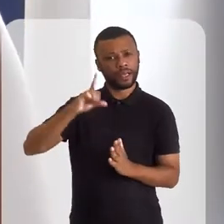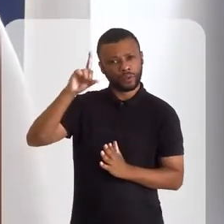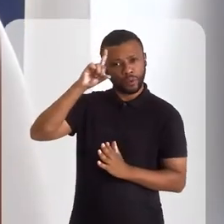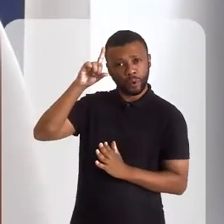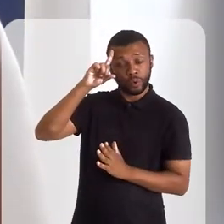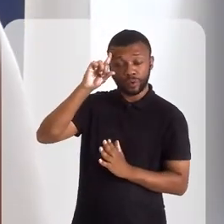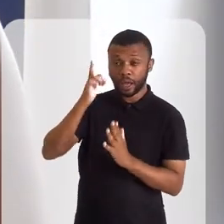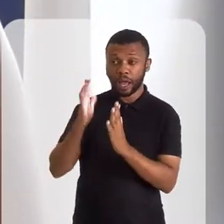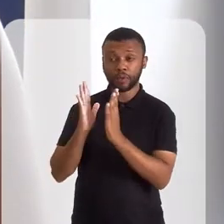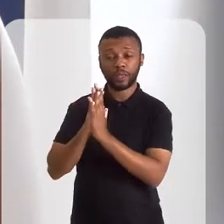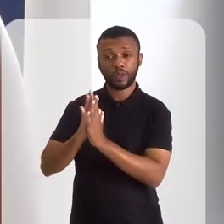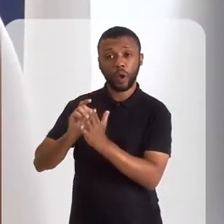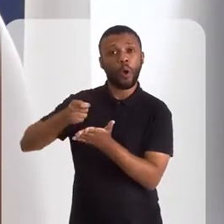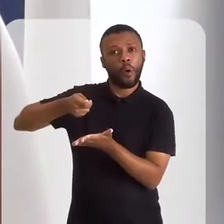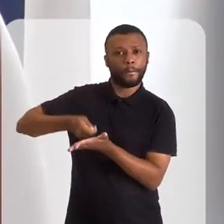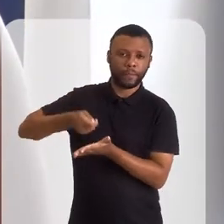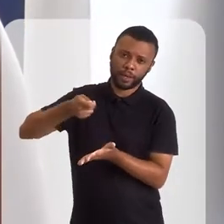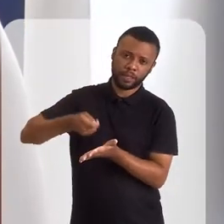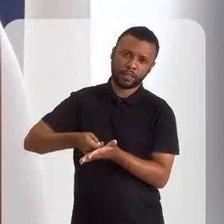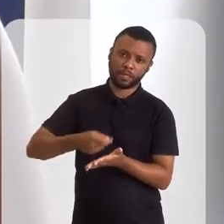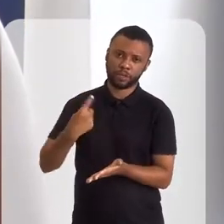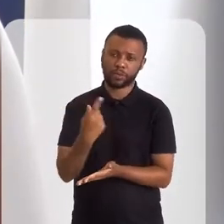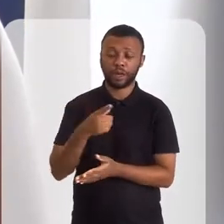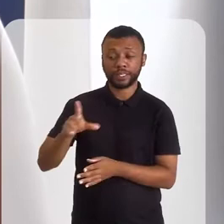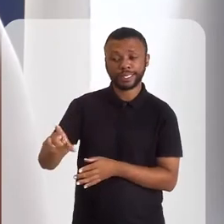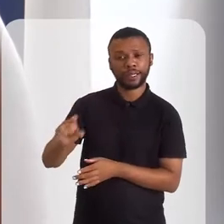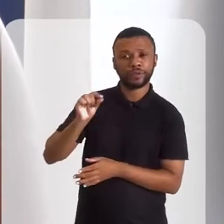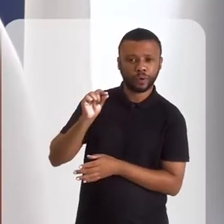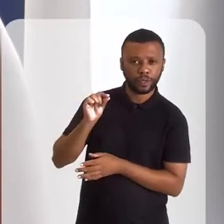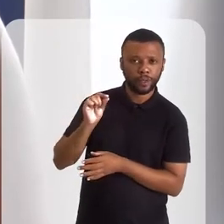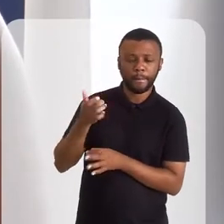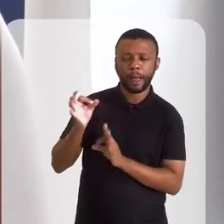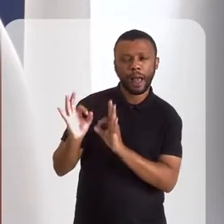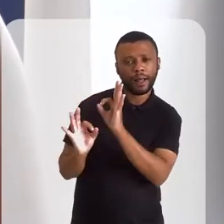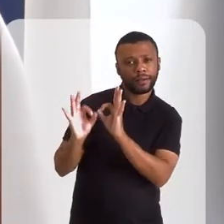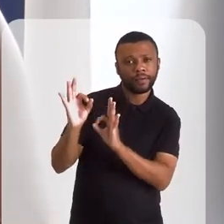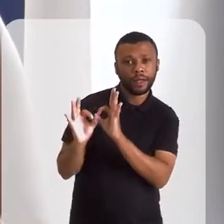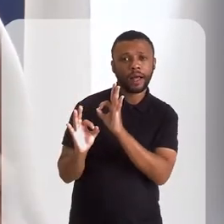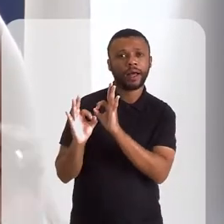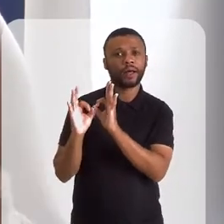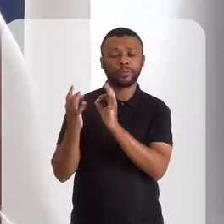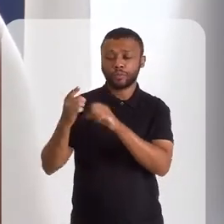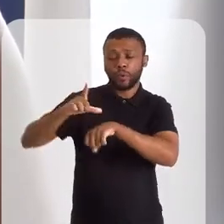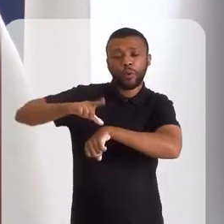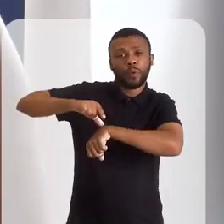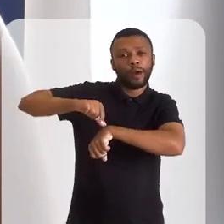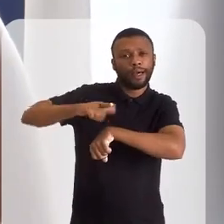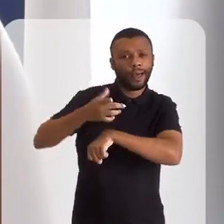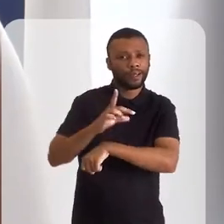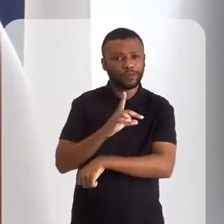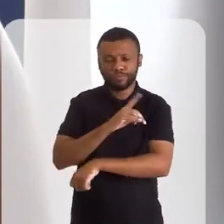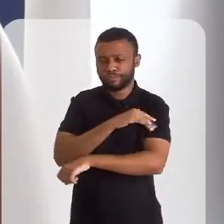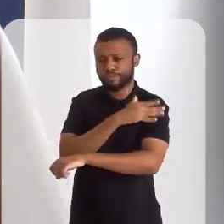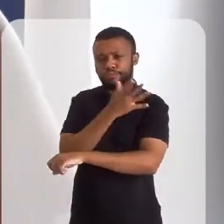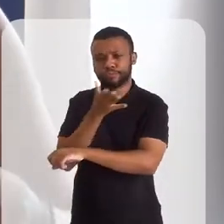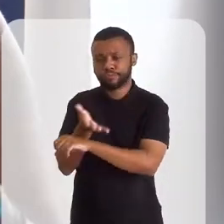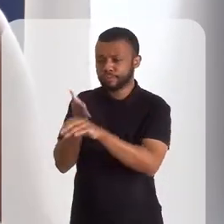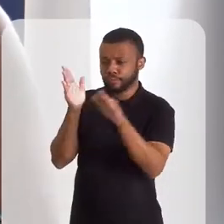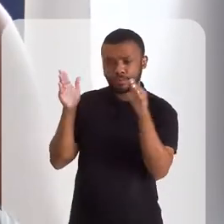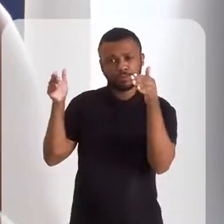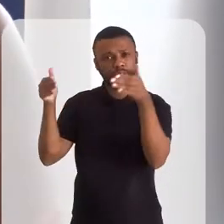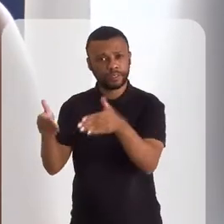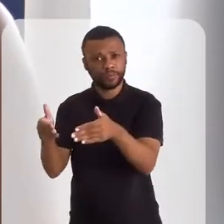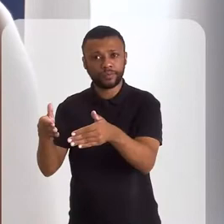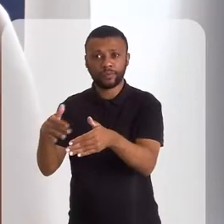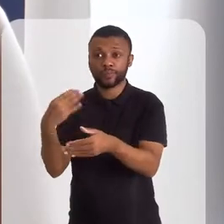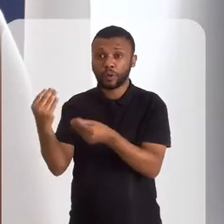faz diariamente, né? As orações obrigatórias, que são aquelas que a gente seleciona para fazer num determinado horário do dia e